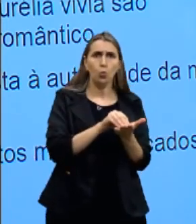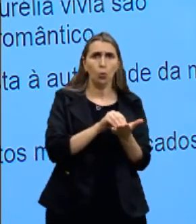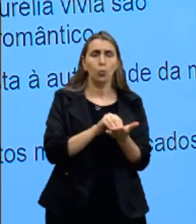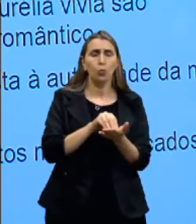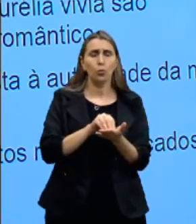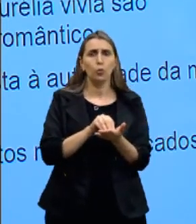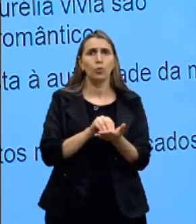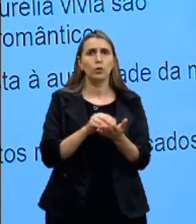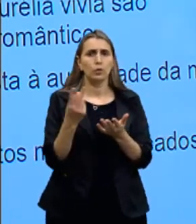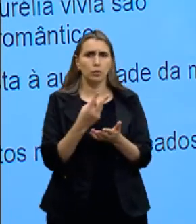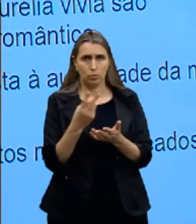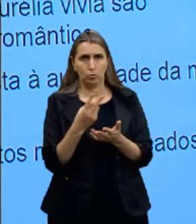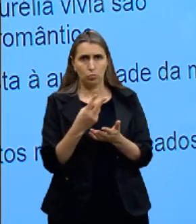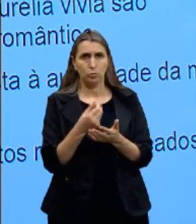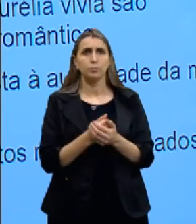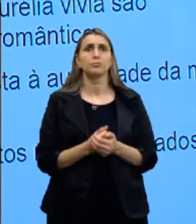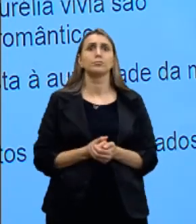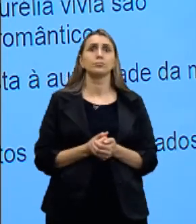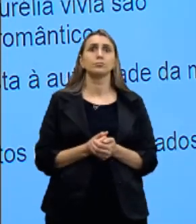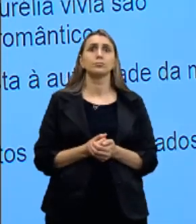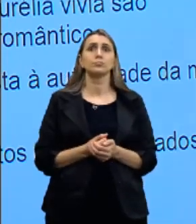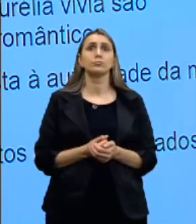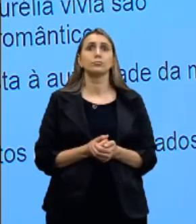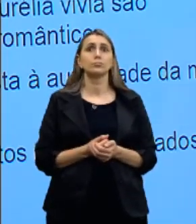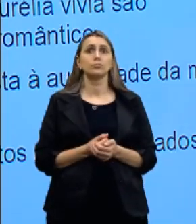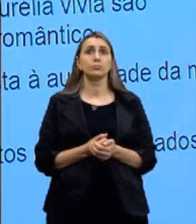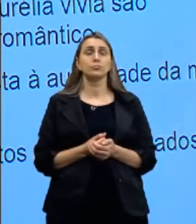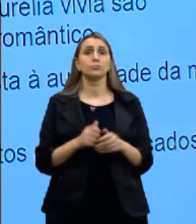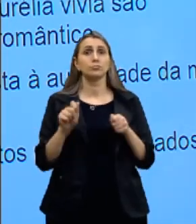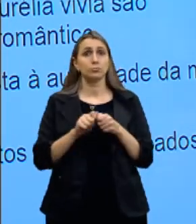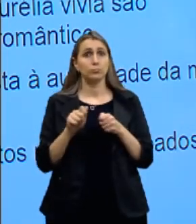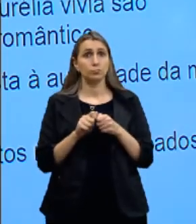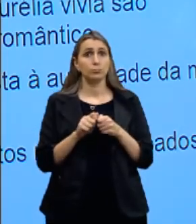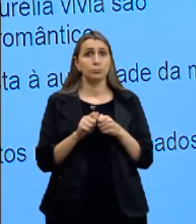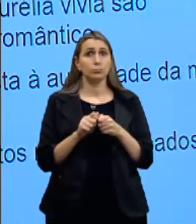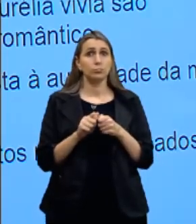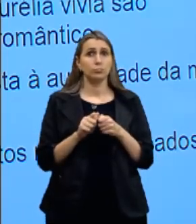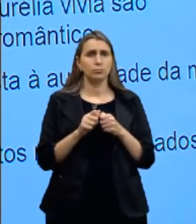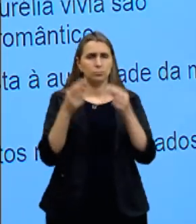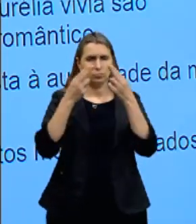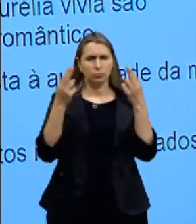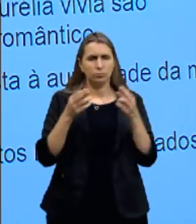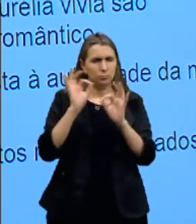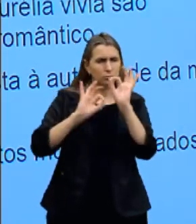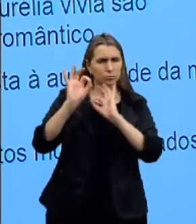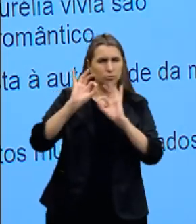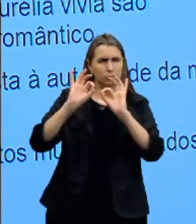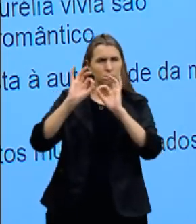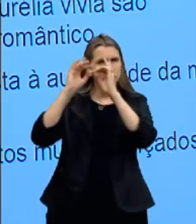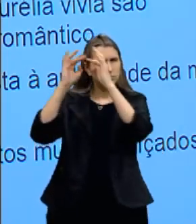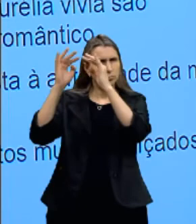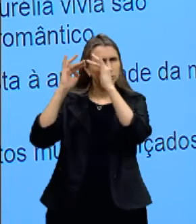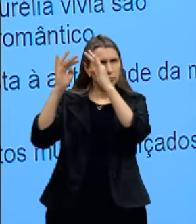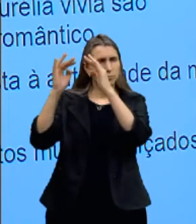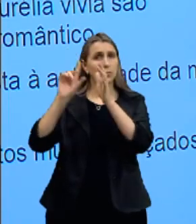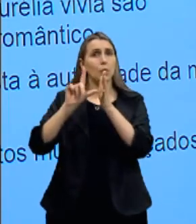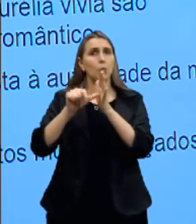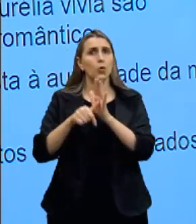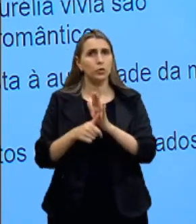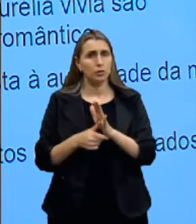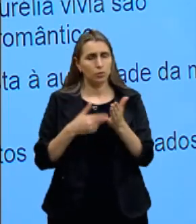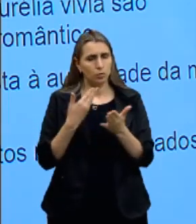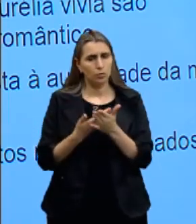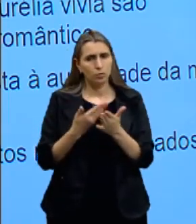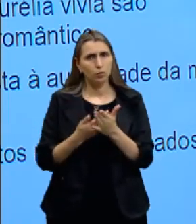gente fez das Duas né na verdade e faça um esses mapas mentais assim sabe se a bacana para depois